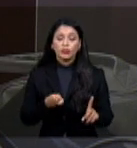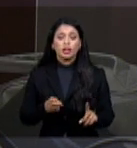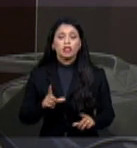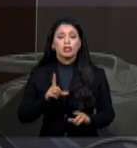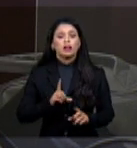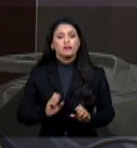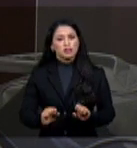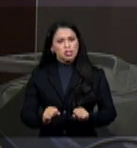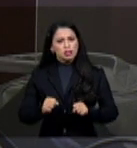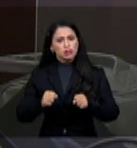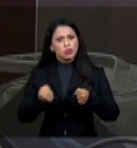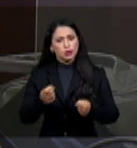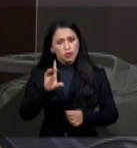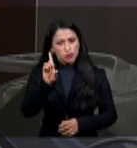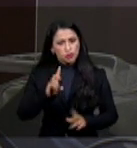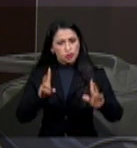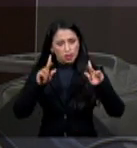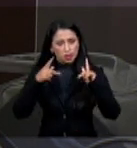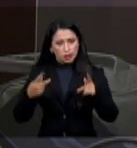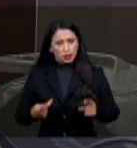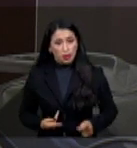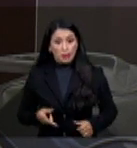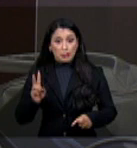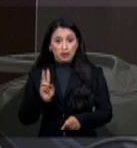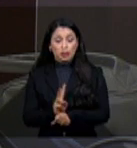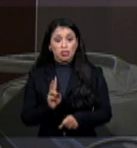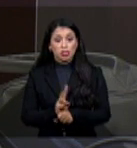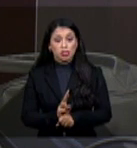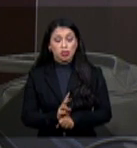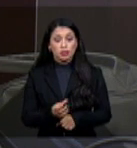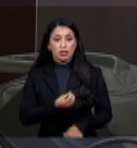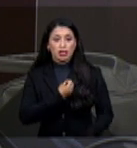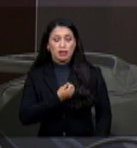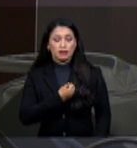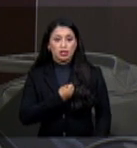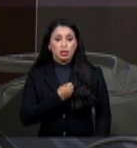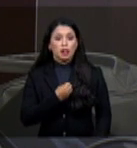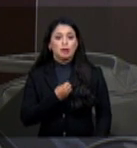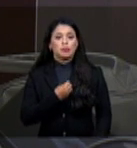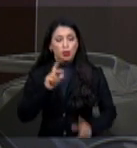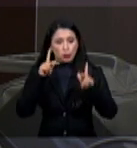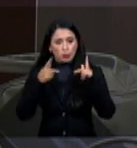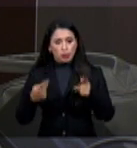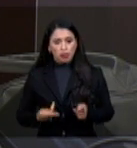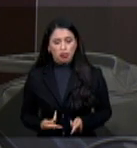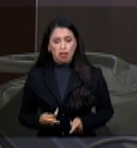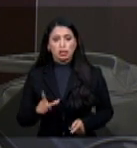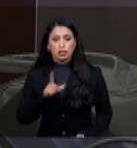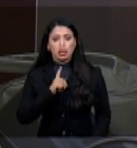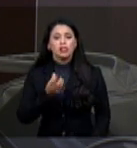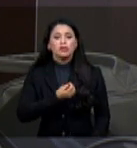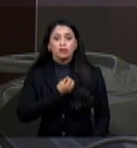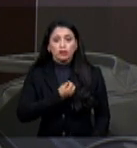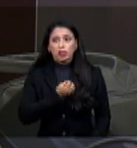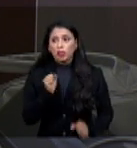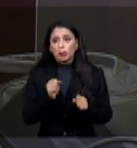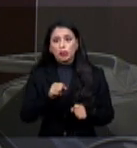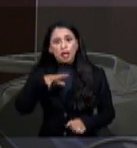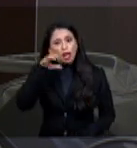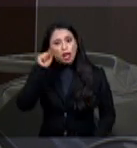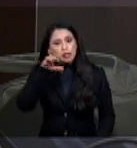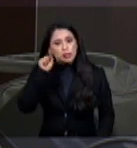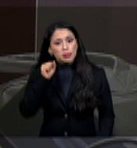humanos, porque protegemos a vida para a humanidade sobreviver e respirar. No entanto, está sendo cada vez